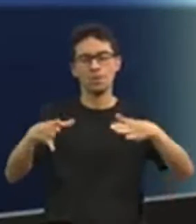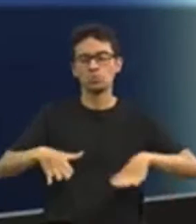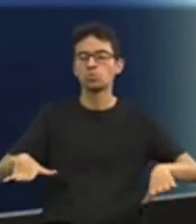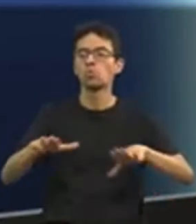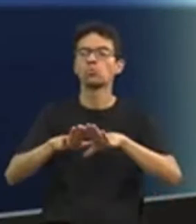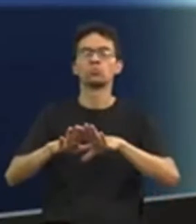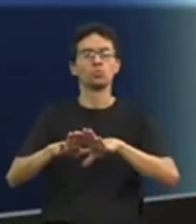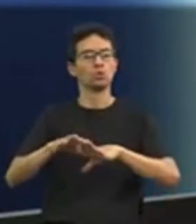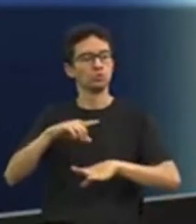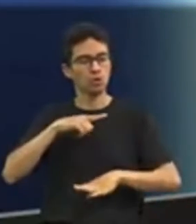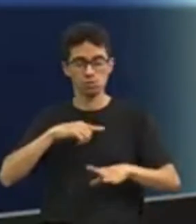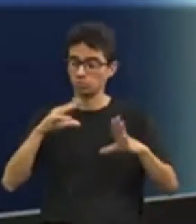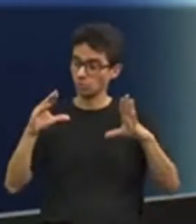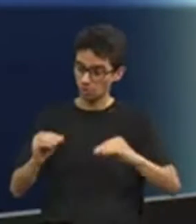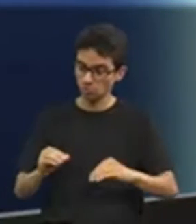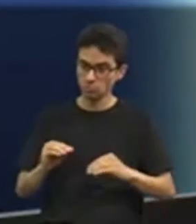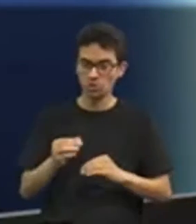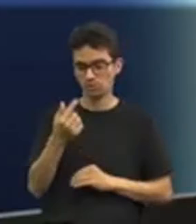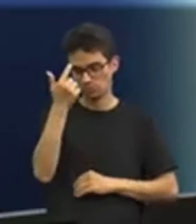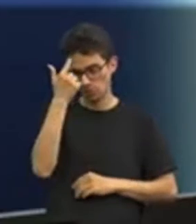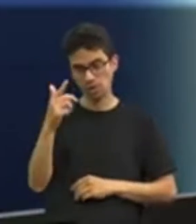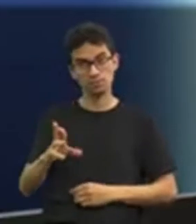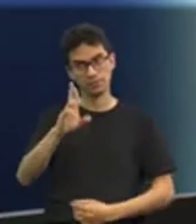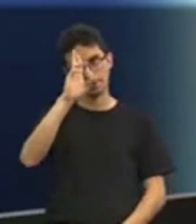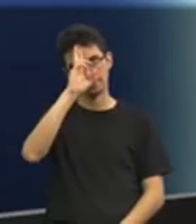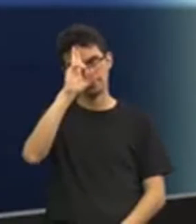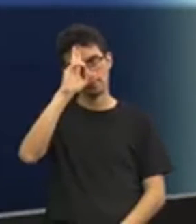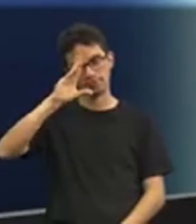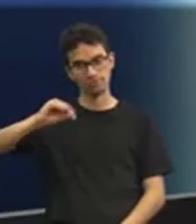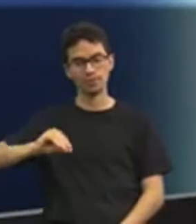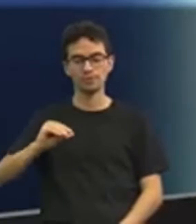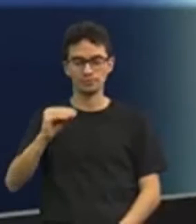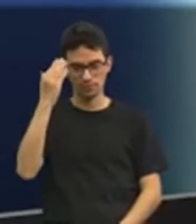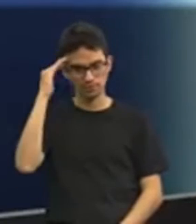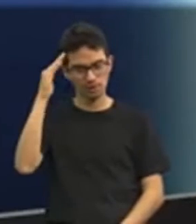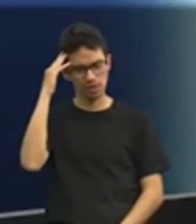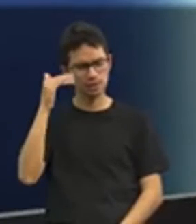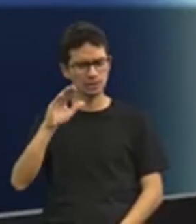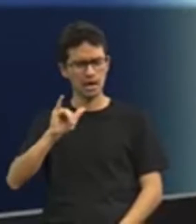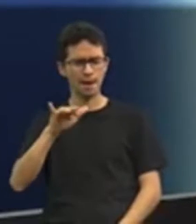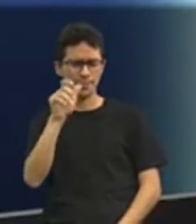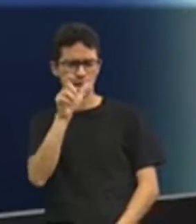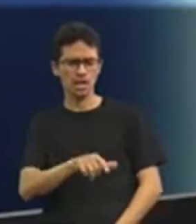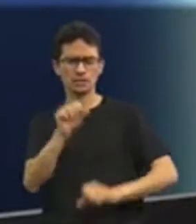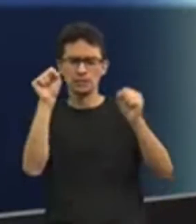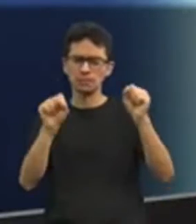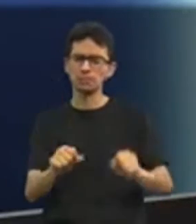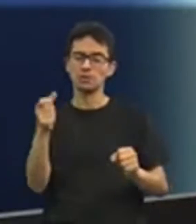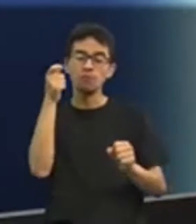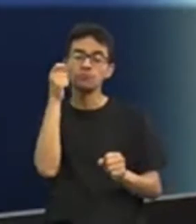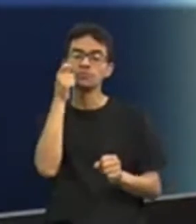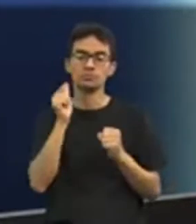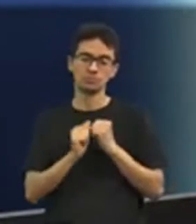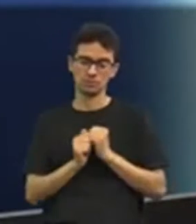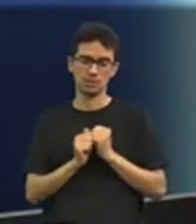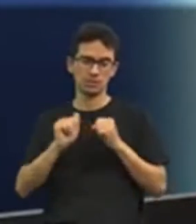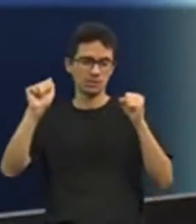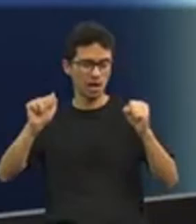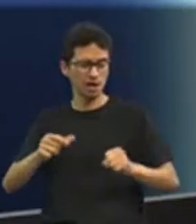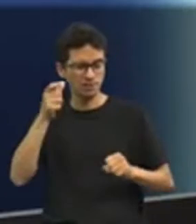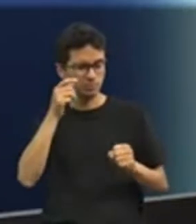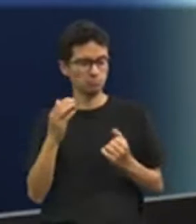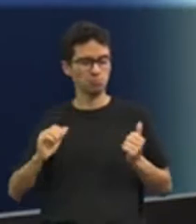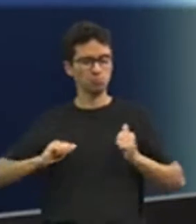baldio cenário a noite meia-noite tá bom e a cabrinha tá ali como testemunha uma testemunha